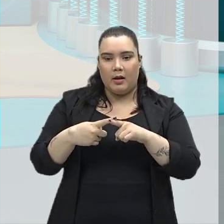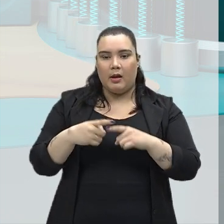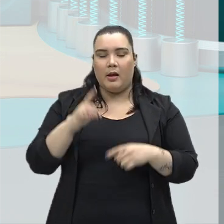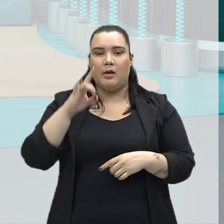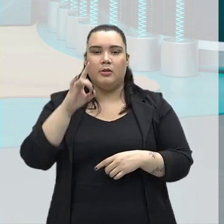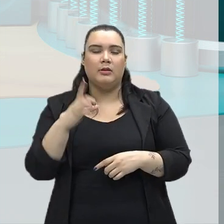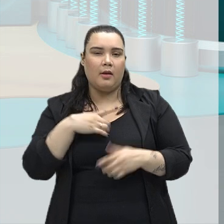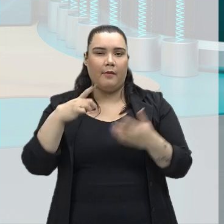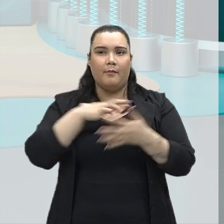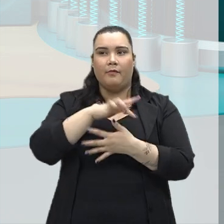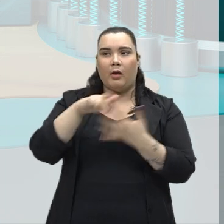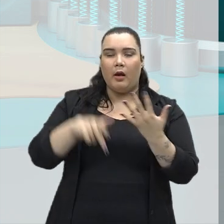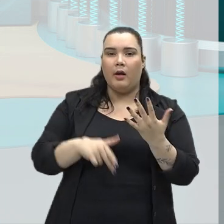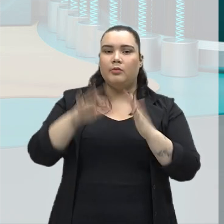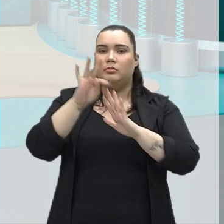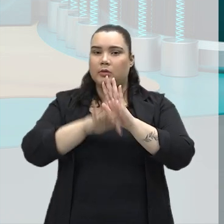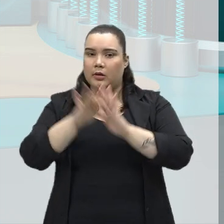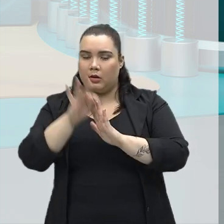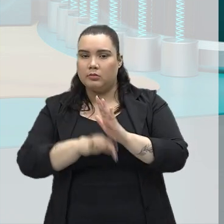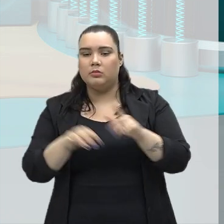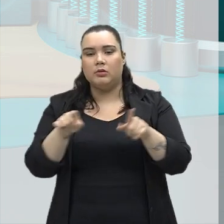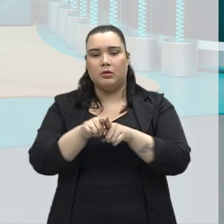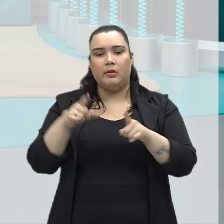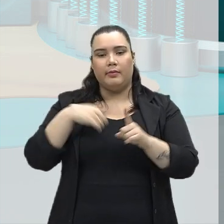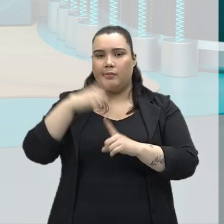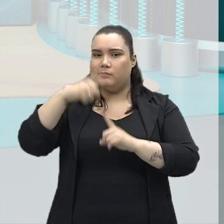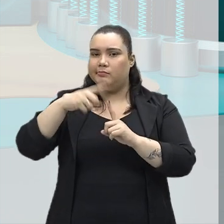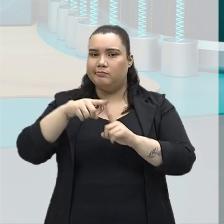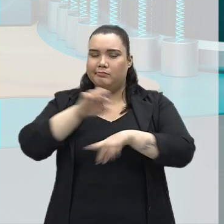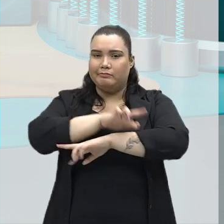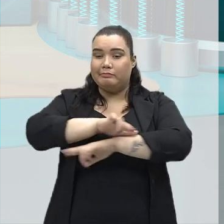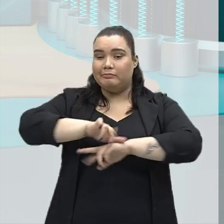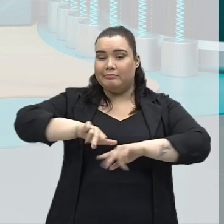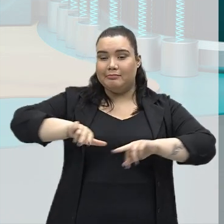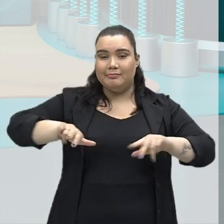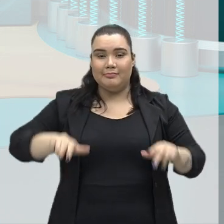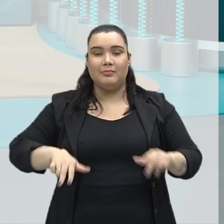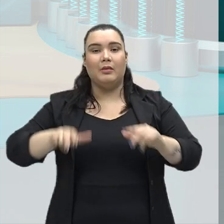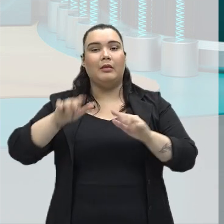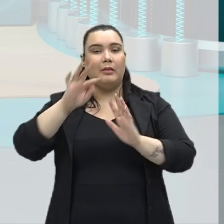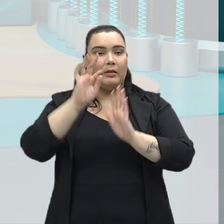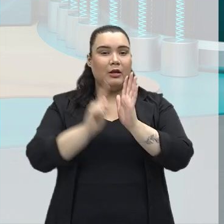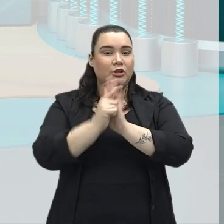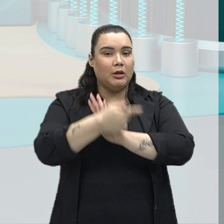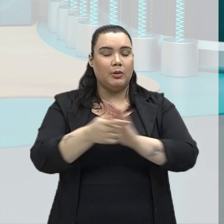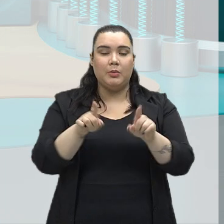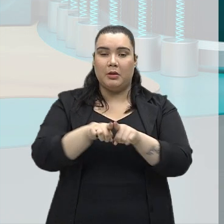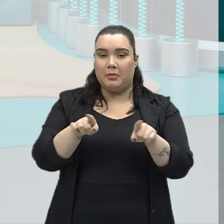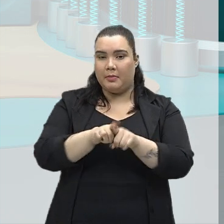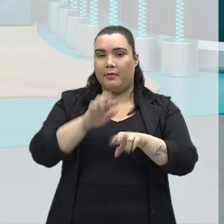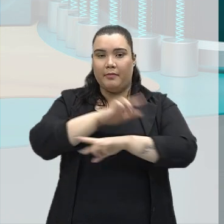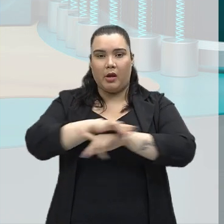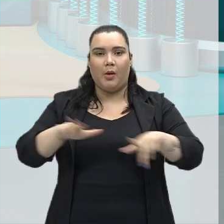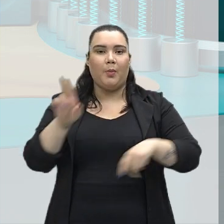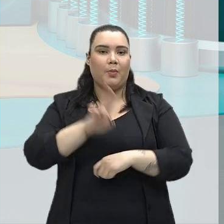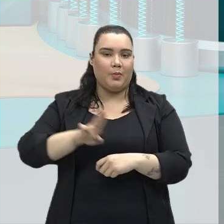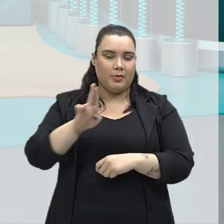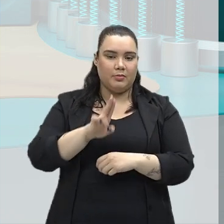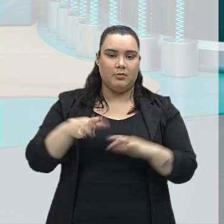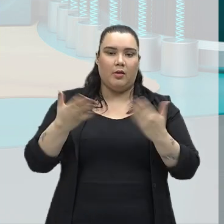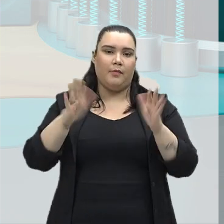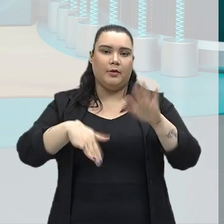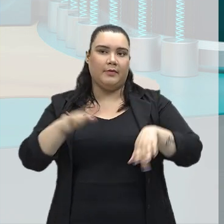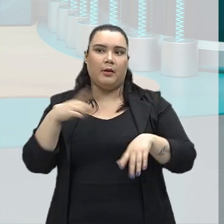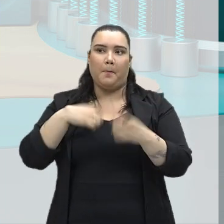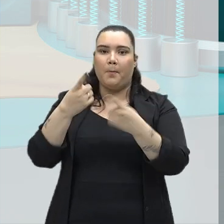vários textos e tem tipos e tipos de texto, tem vários gêneros de textos que serão utilizados ali. Então, às vezes vem